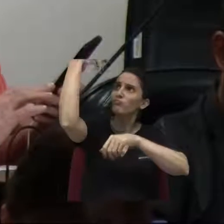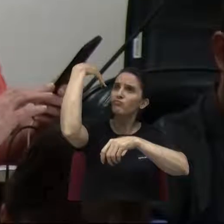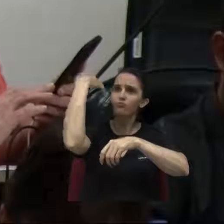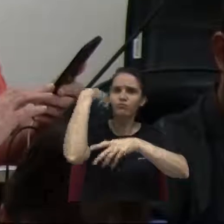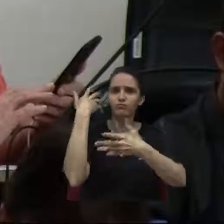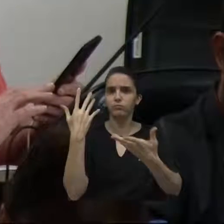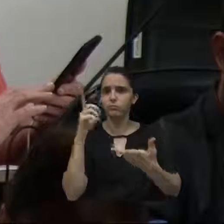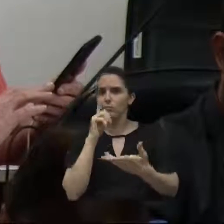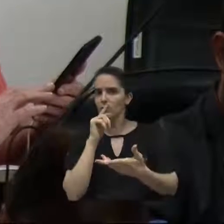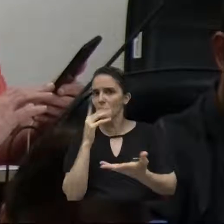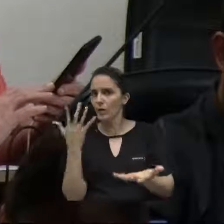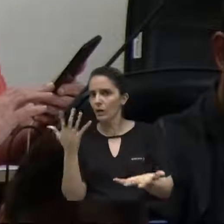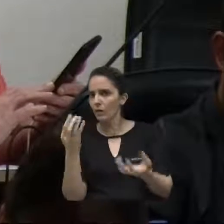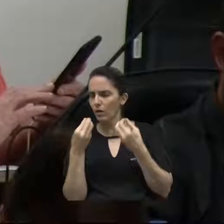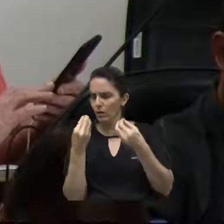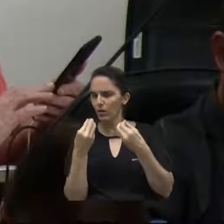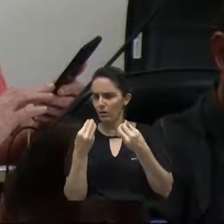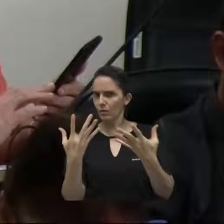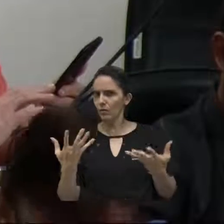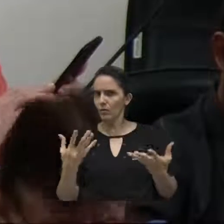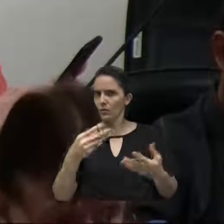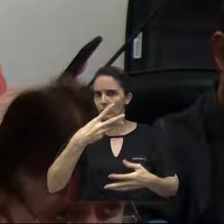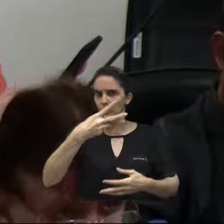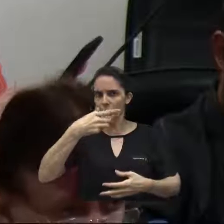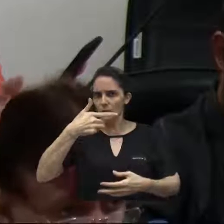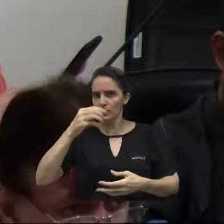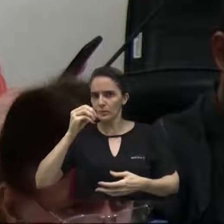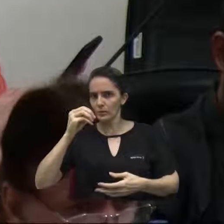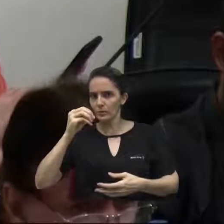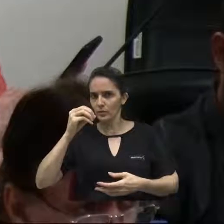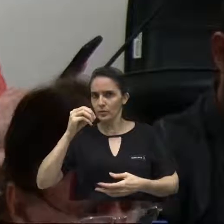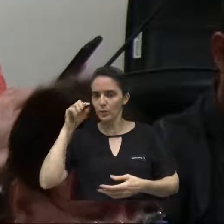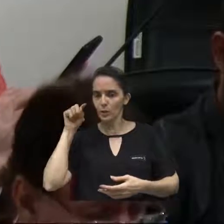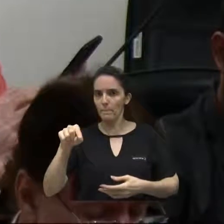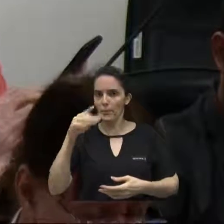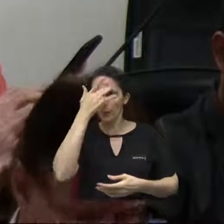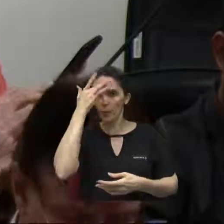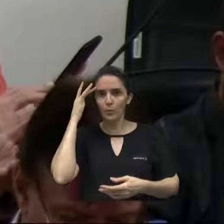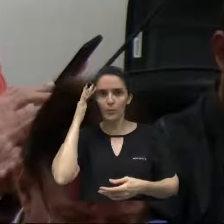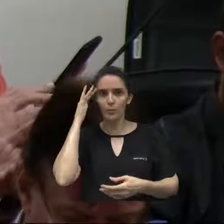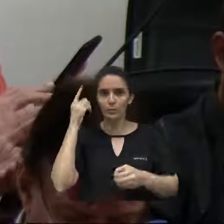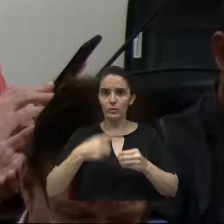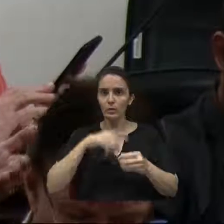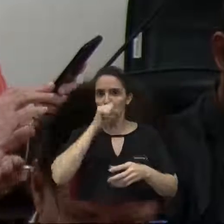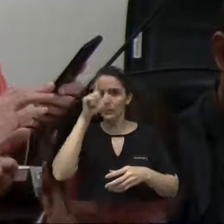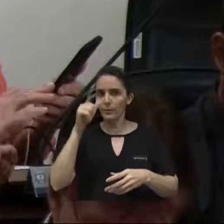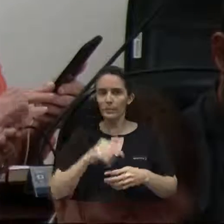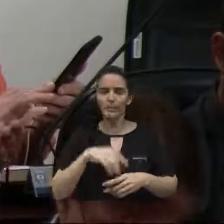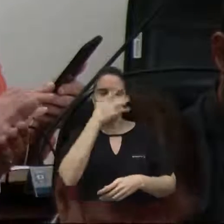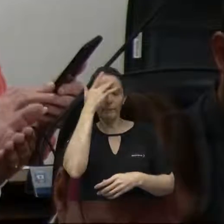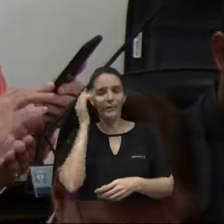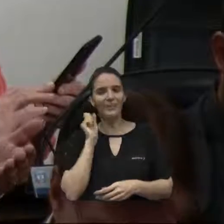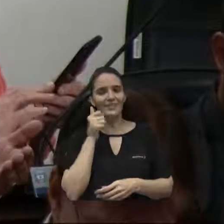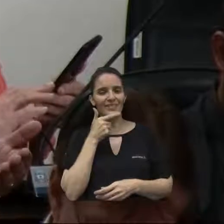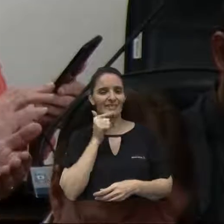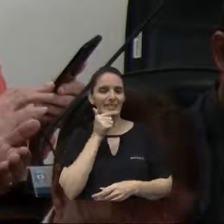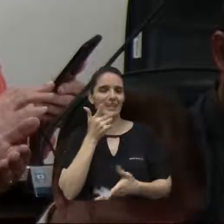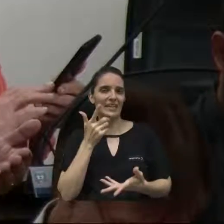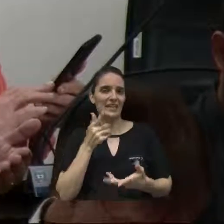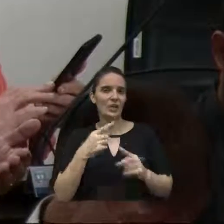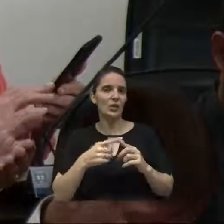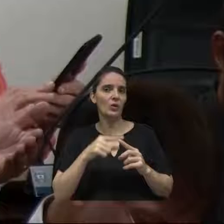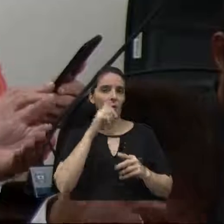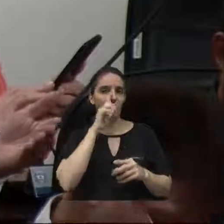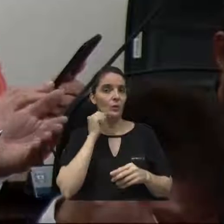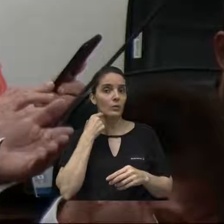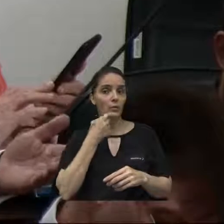de 320 mil habitantes. Outro dia deram risada da minha fala, que eu disse que nós não somos mais uma